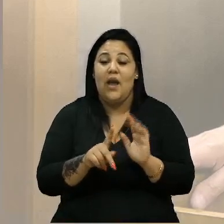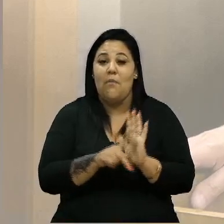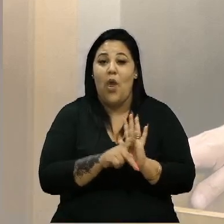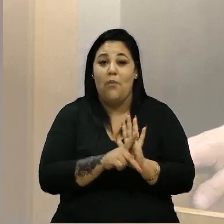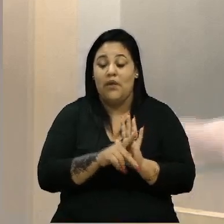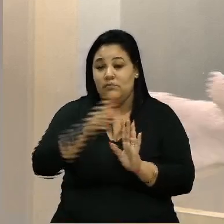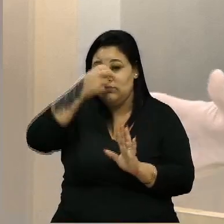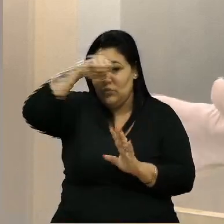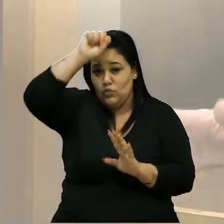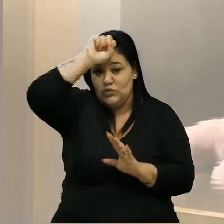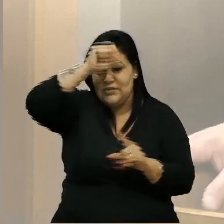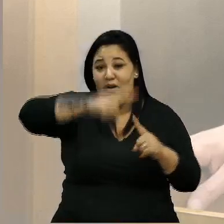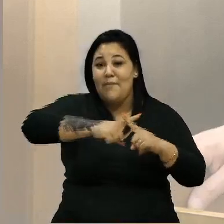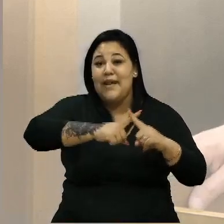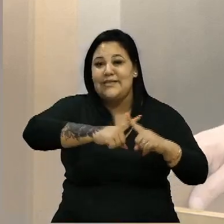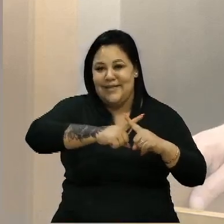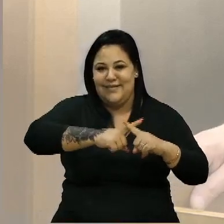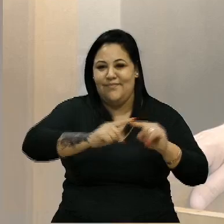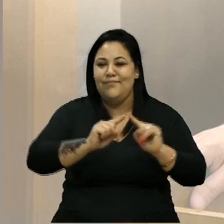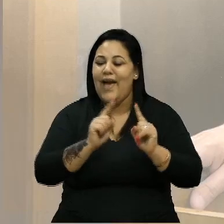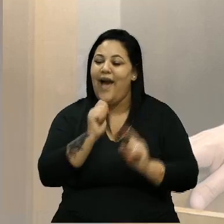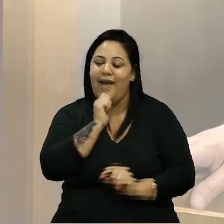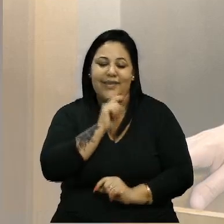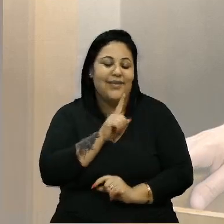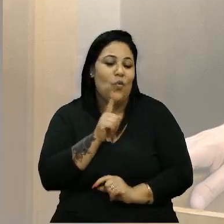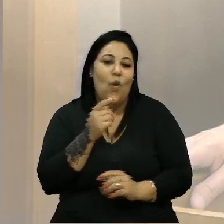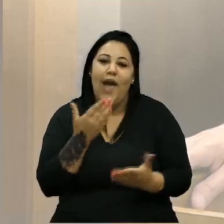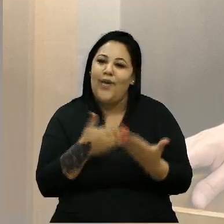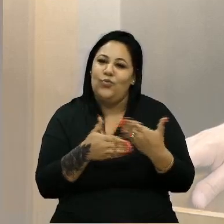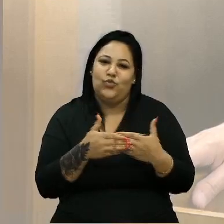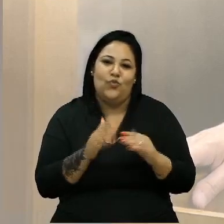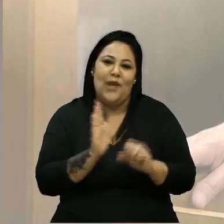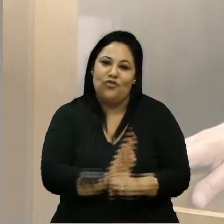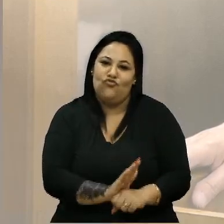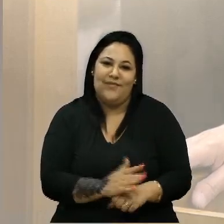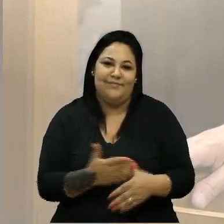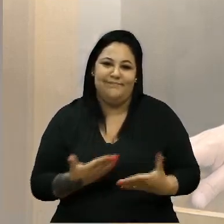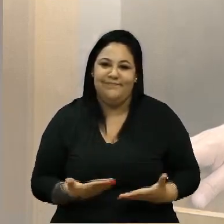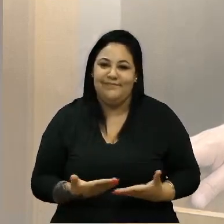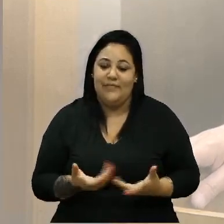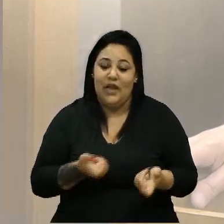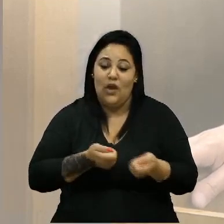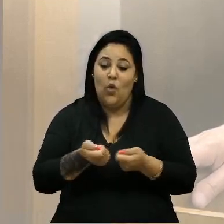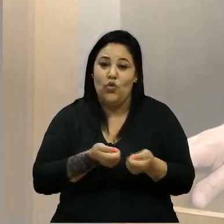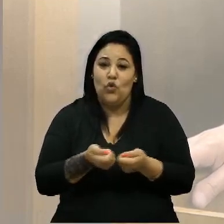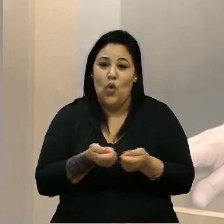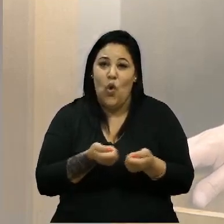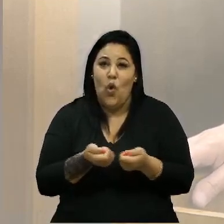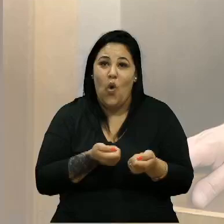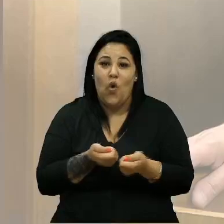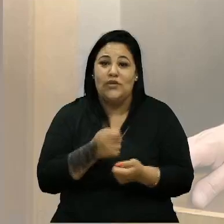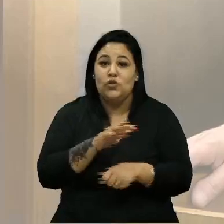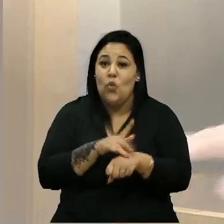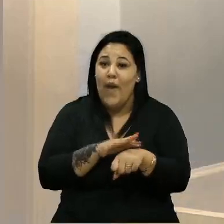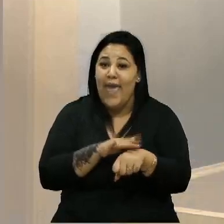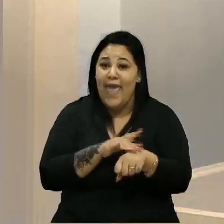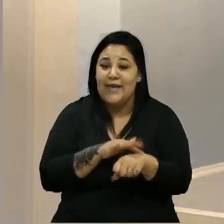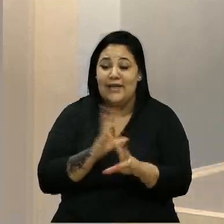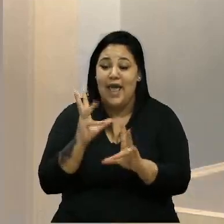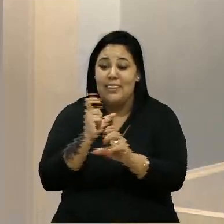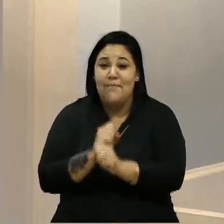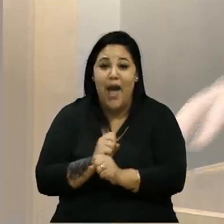UX, mas não é suficiente. E essa parte de controle de zoonoses, animais na